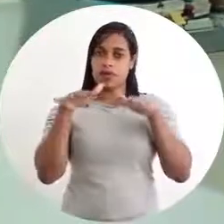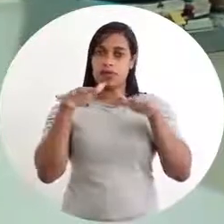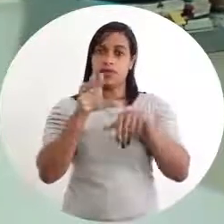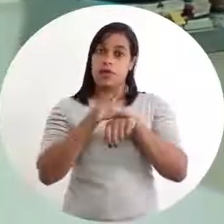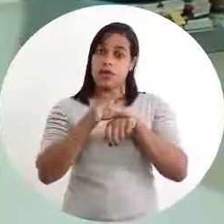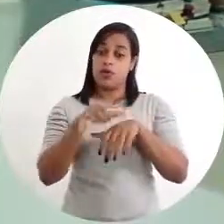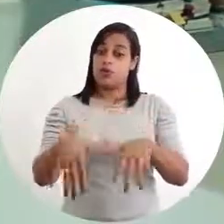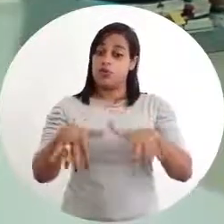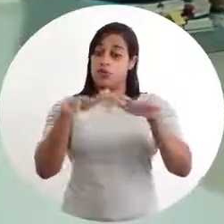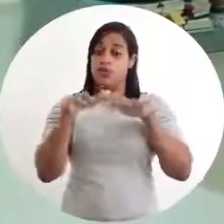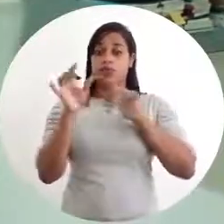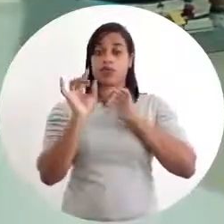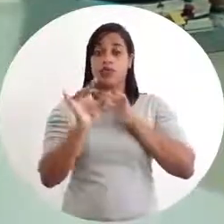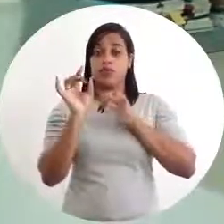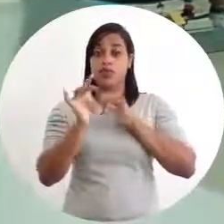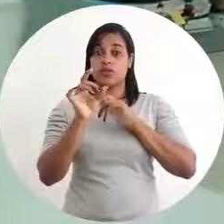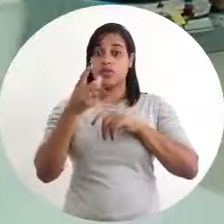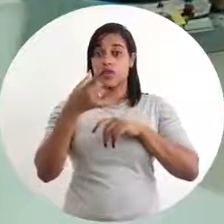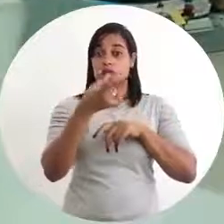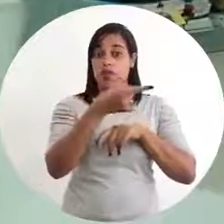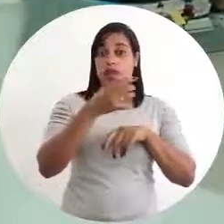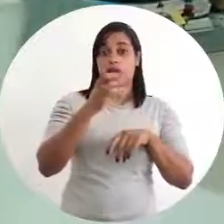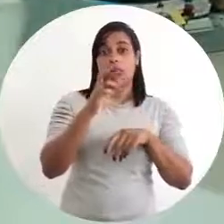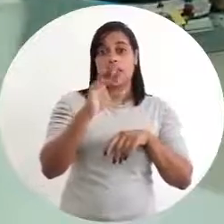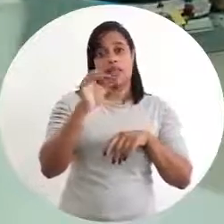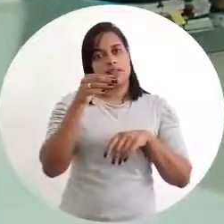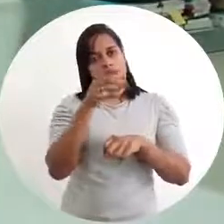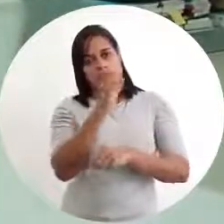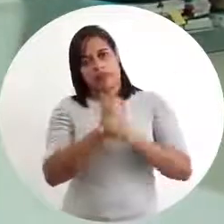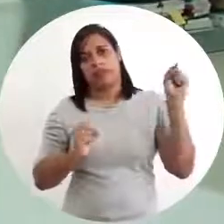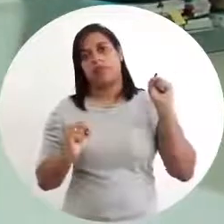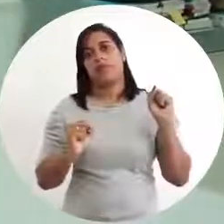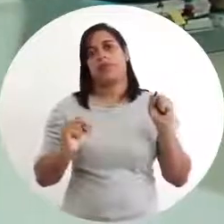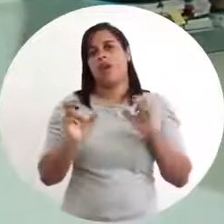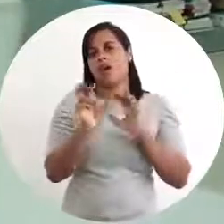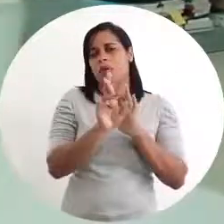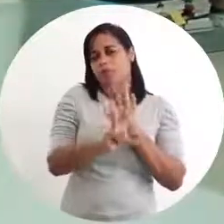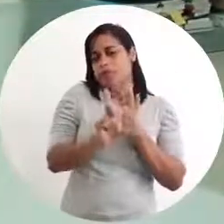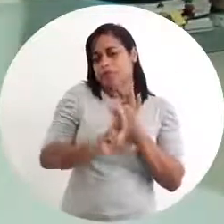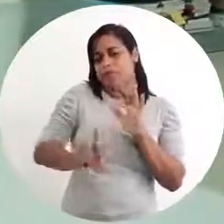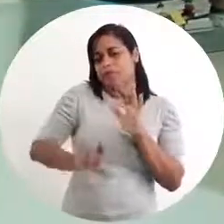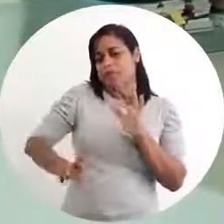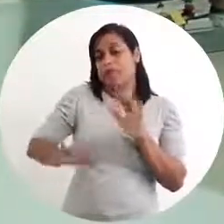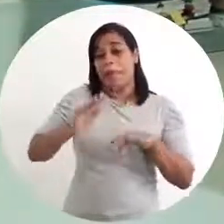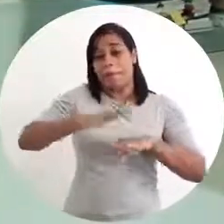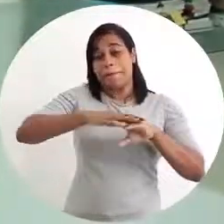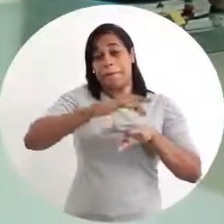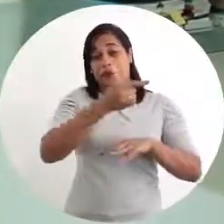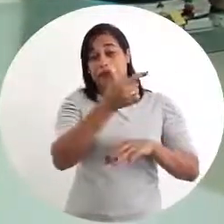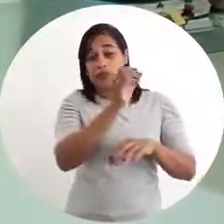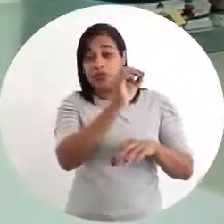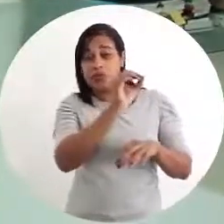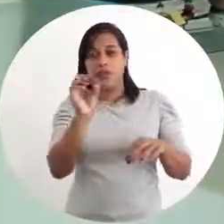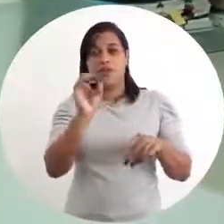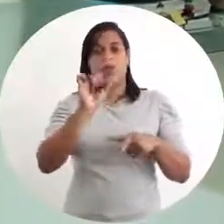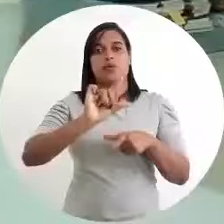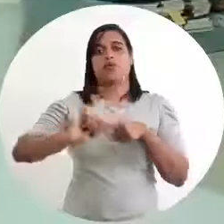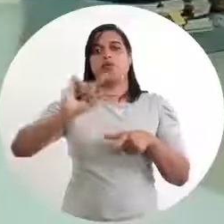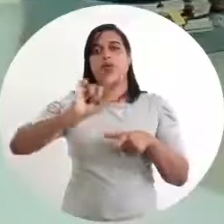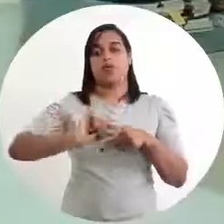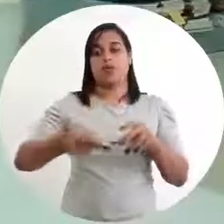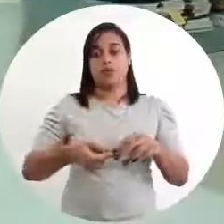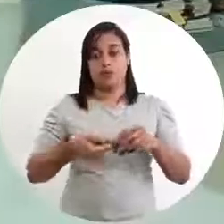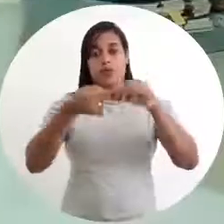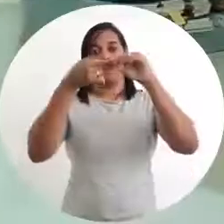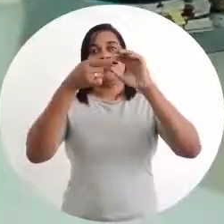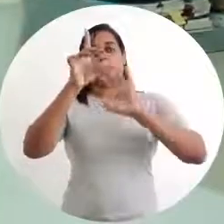E a Constituição ela não trata apenas dessa matéria criminal, a nossa Constituição ela é muito ampla, né? Mais de 200 artigos, ela trata